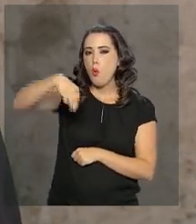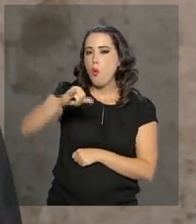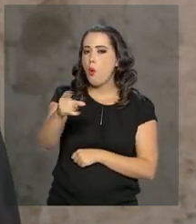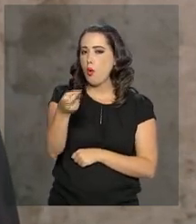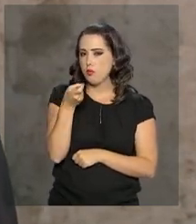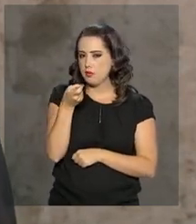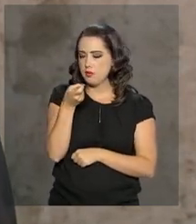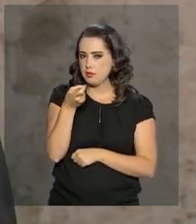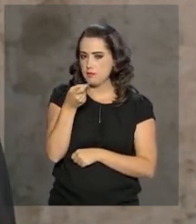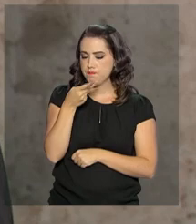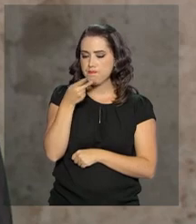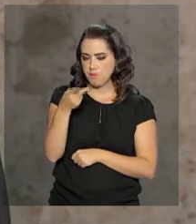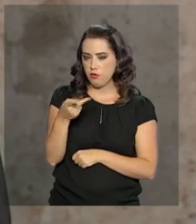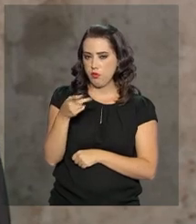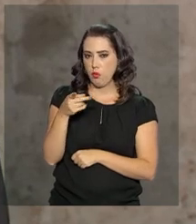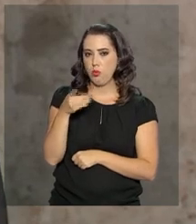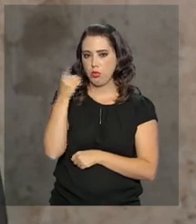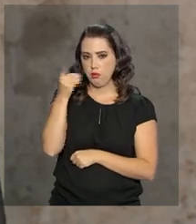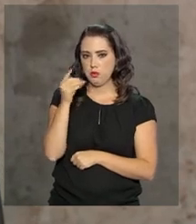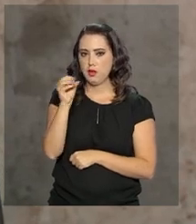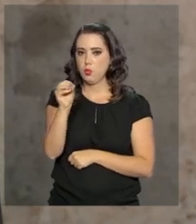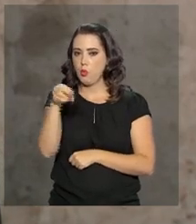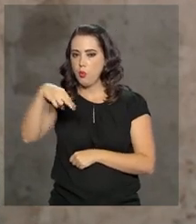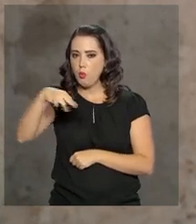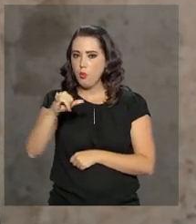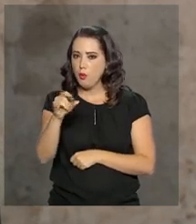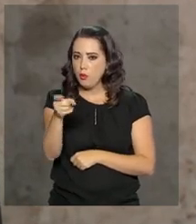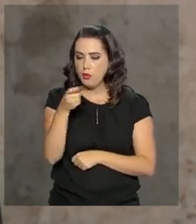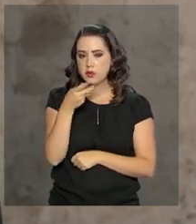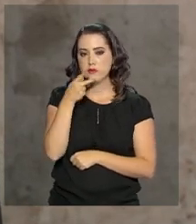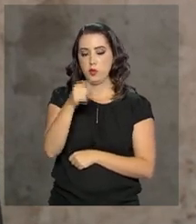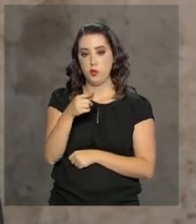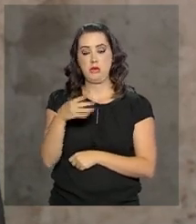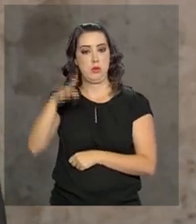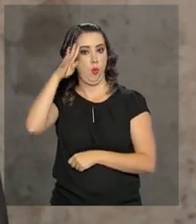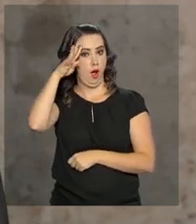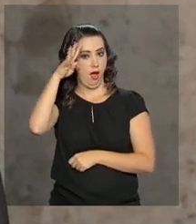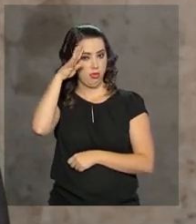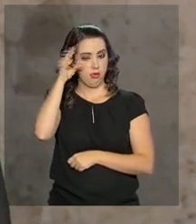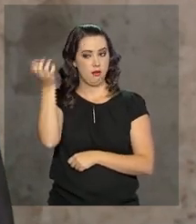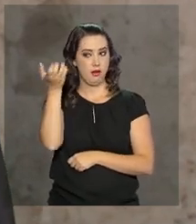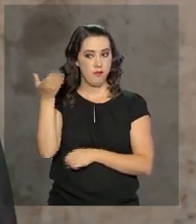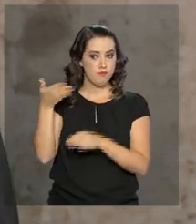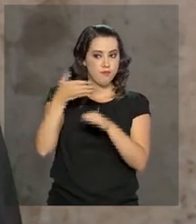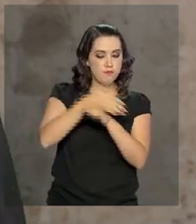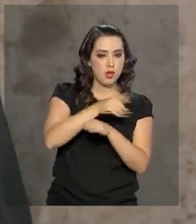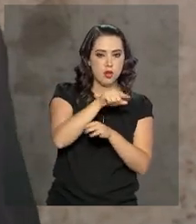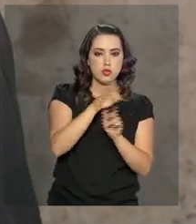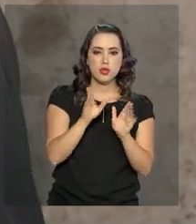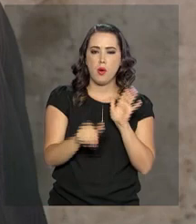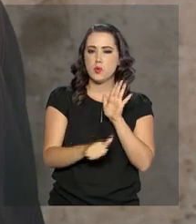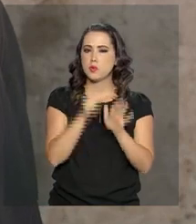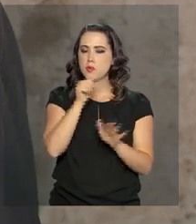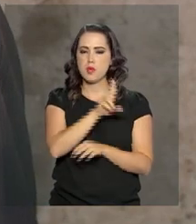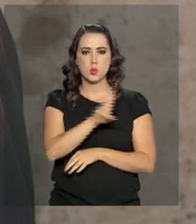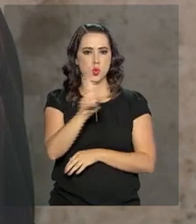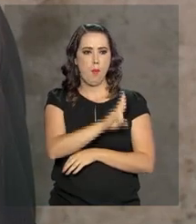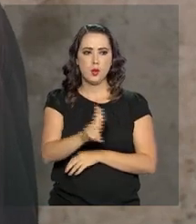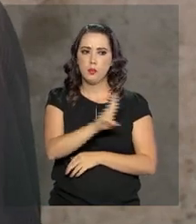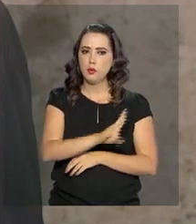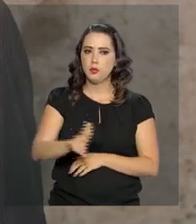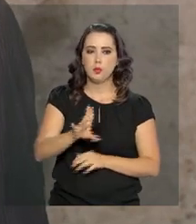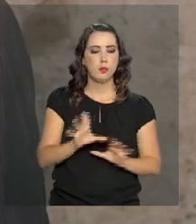e me dizia ele que na quarta-feira a intenção dele é vir já com os primeiros nomes para